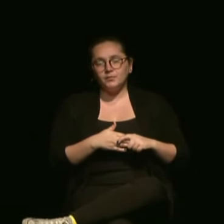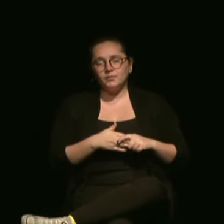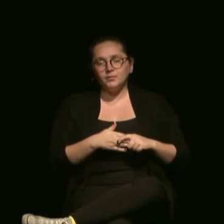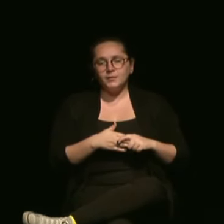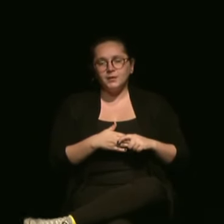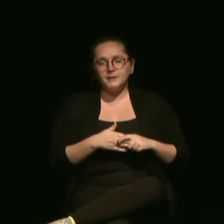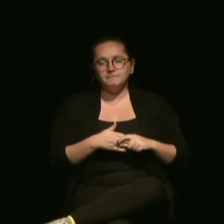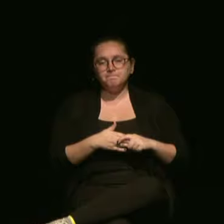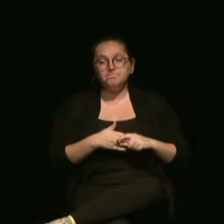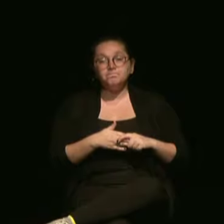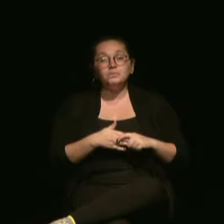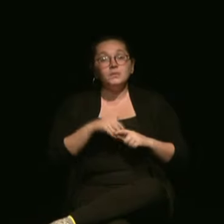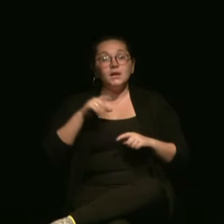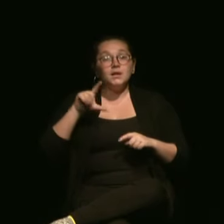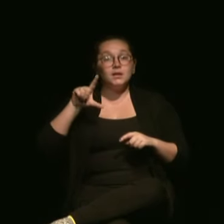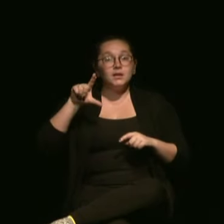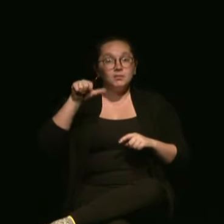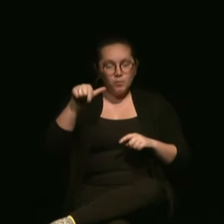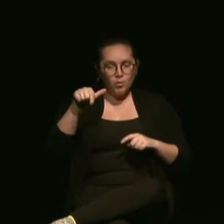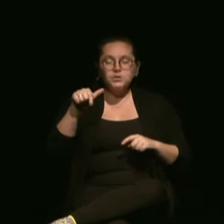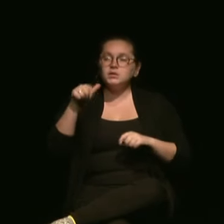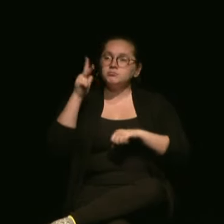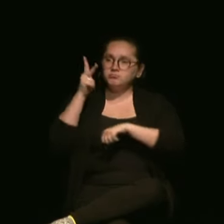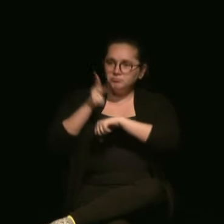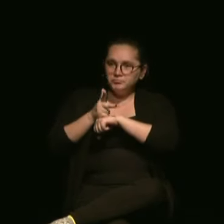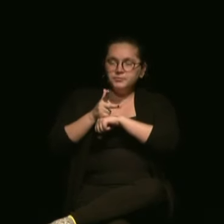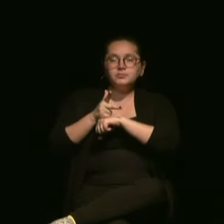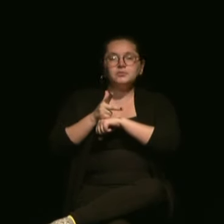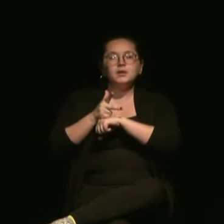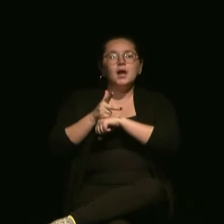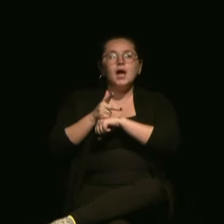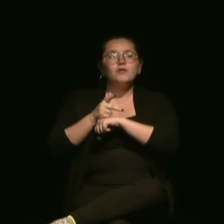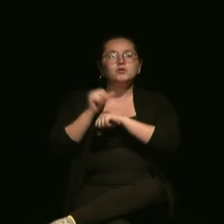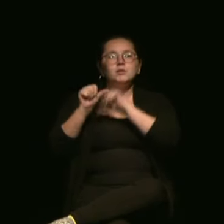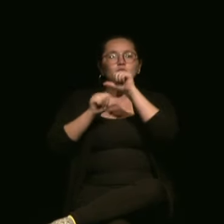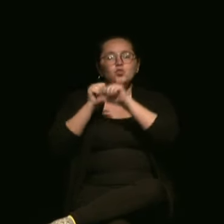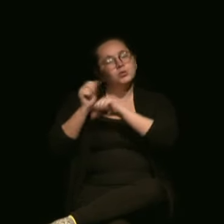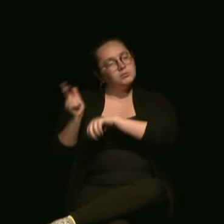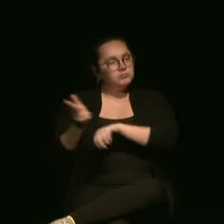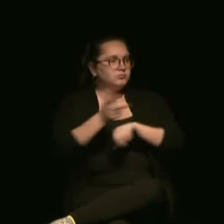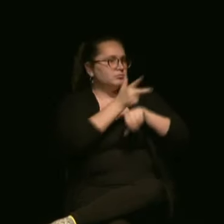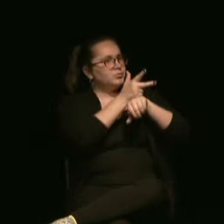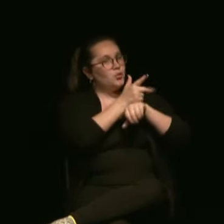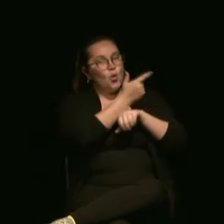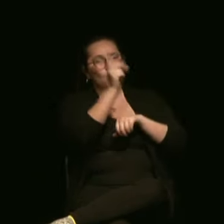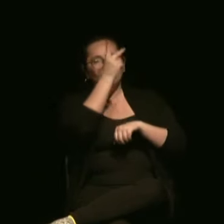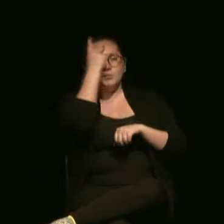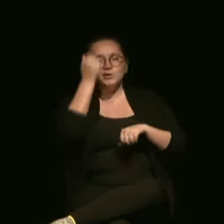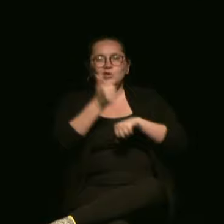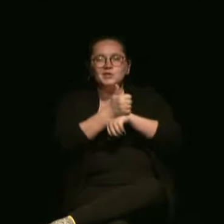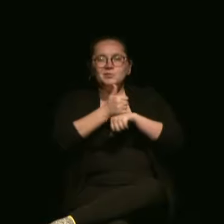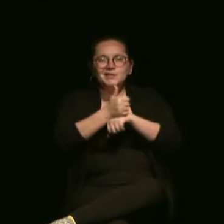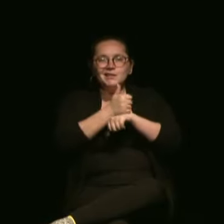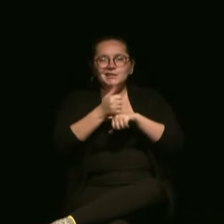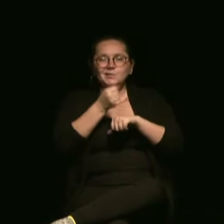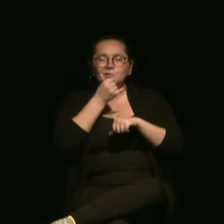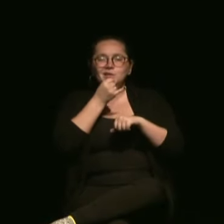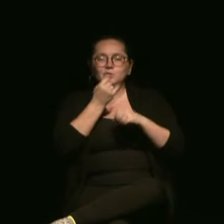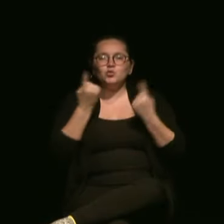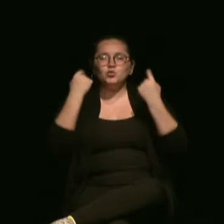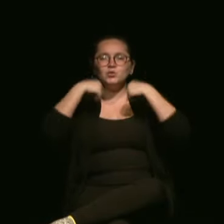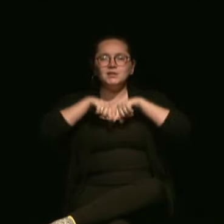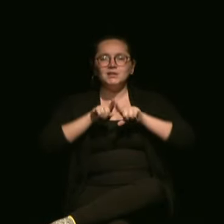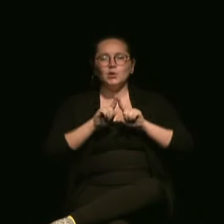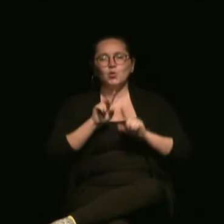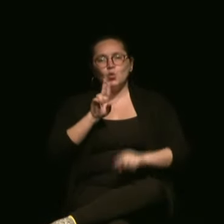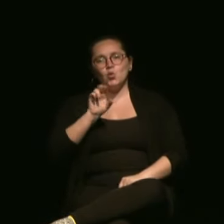esperado que depois disso você corta para um especialista, sei lá, em nutrição da USP,